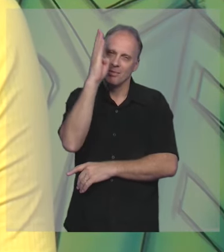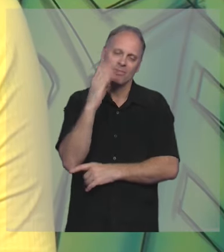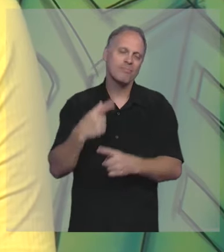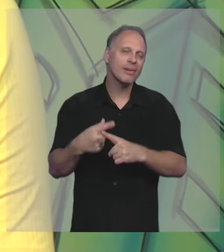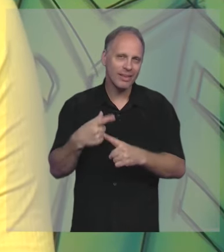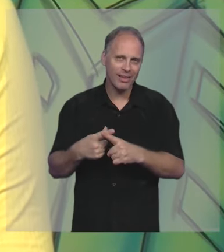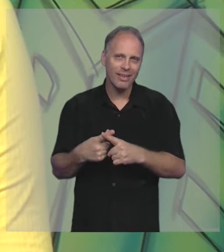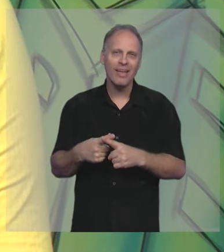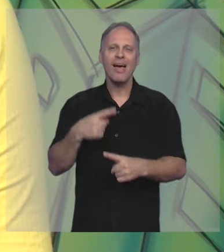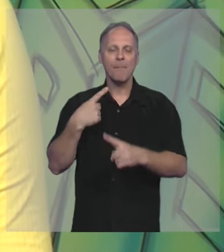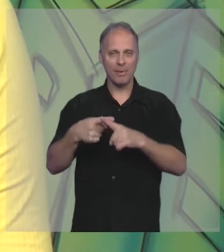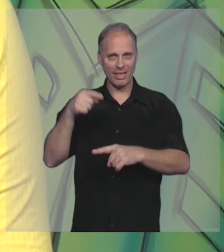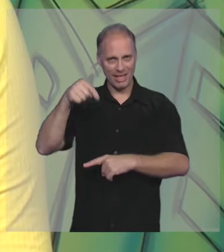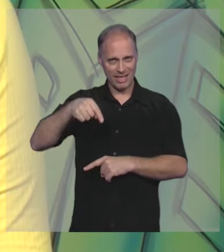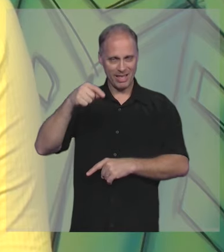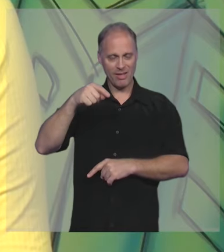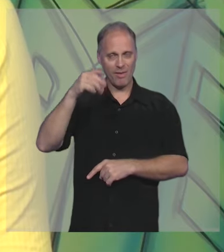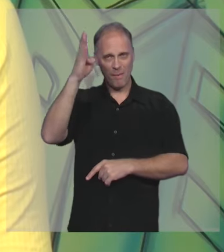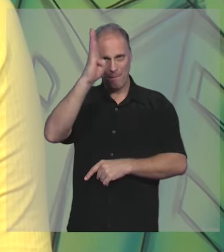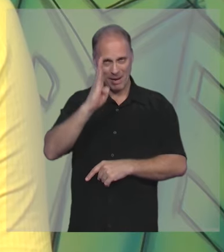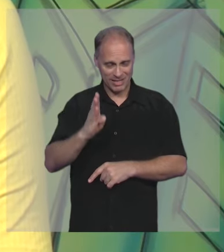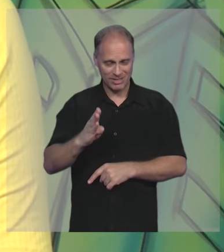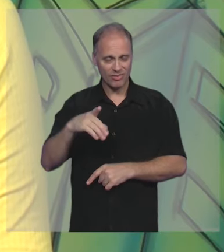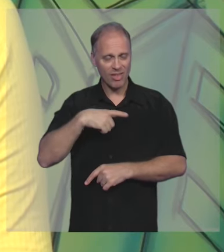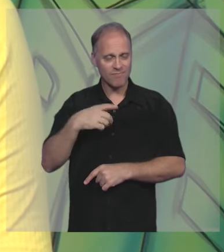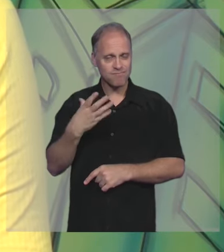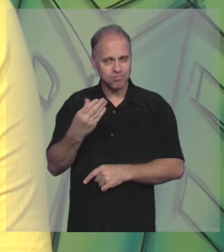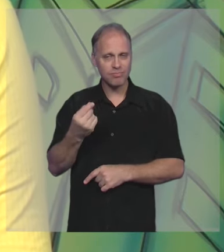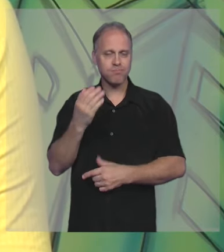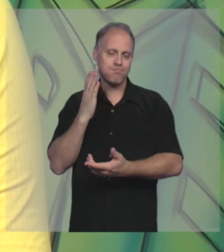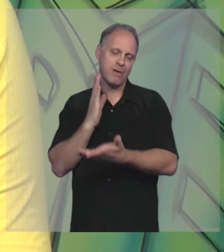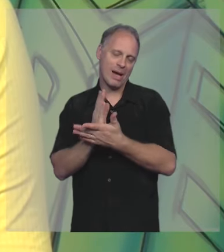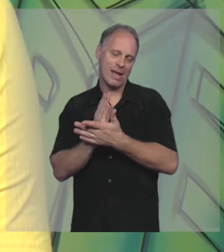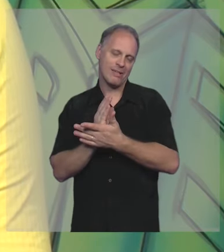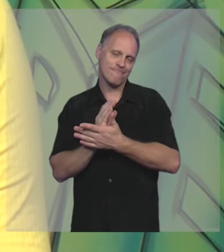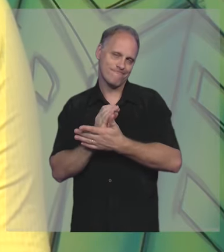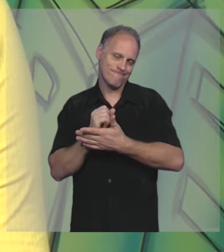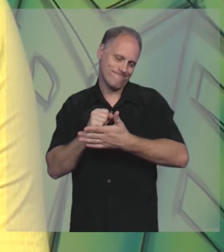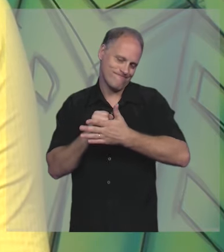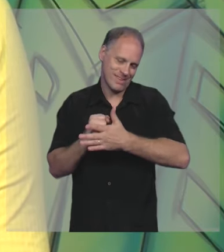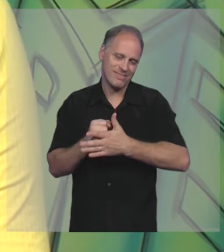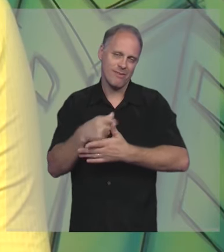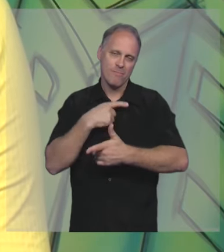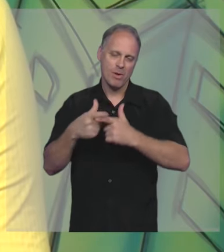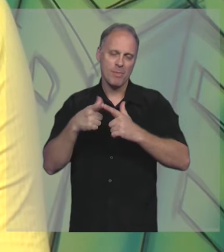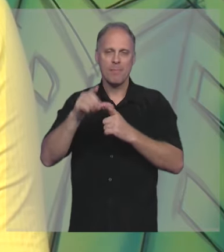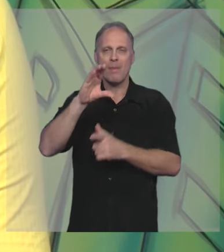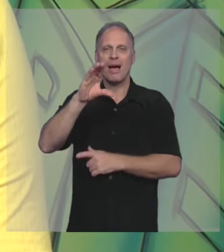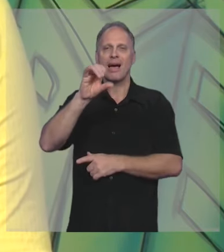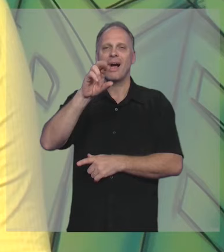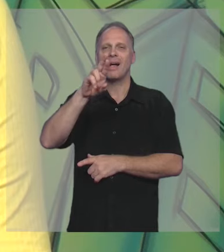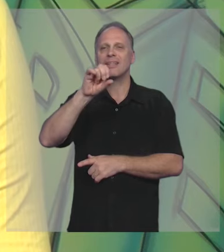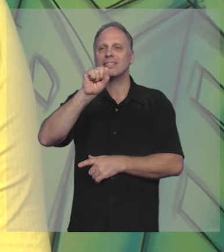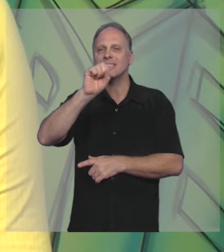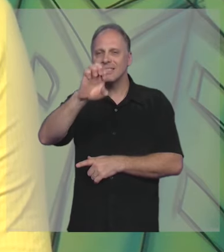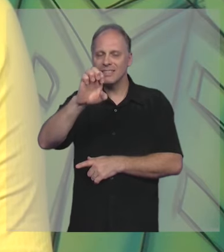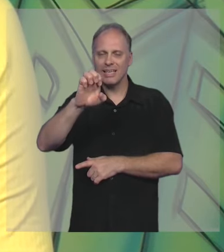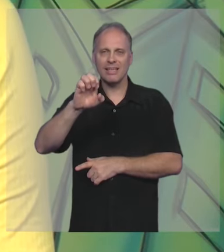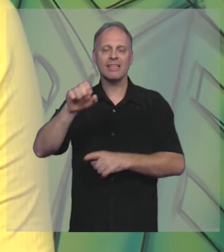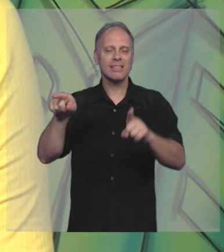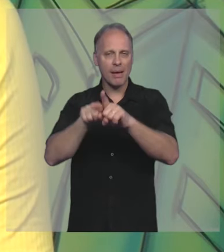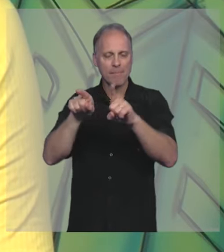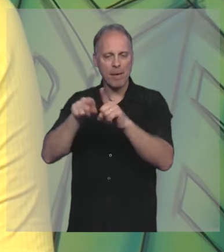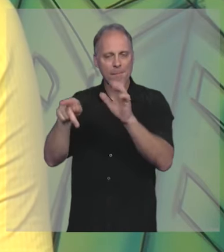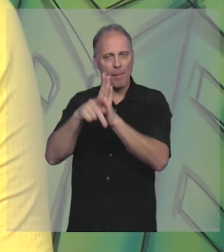aqui? Exatamente porque nós tivemos um país onde o Brasil esteve muito estagnado, né, passou por uma grande crise e o